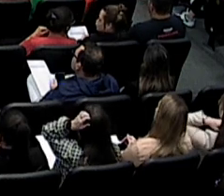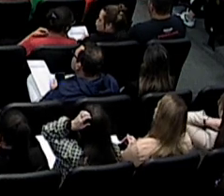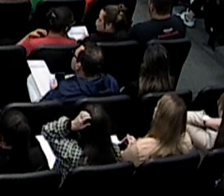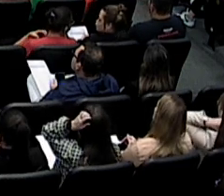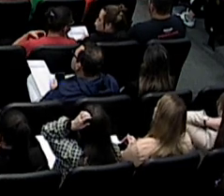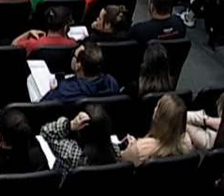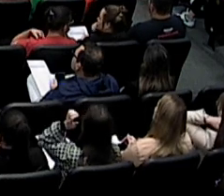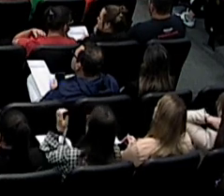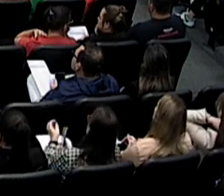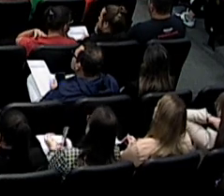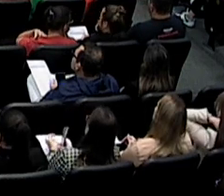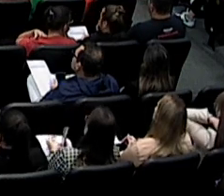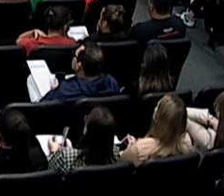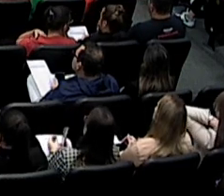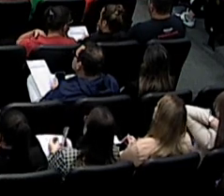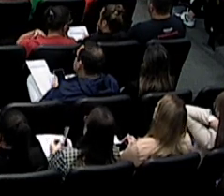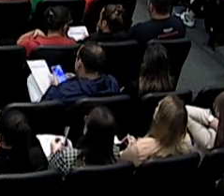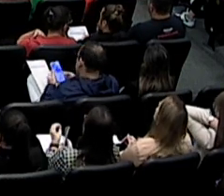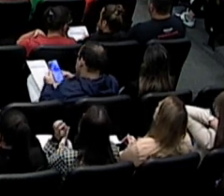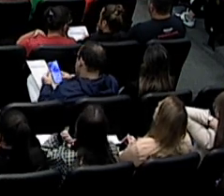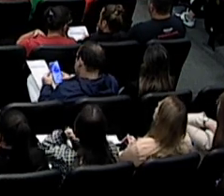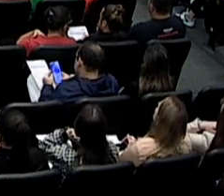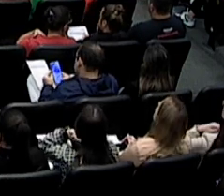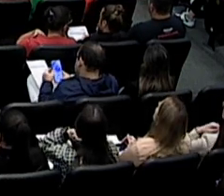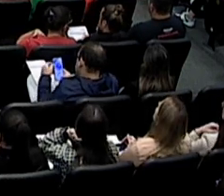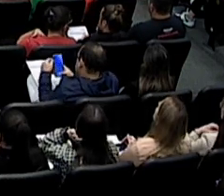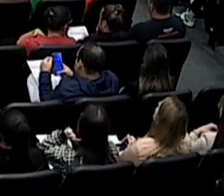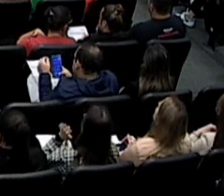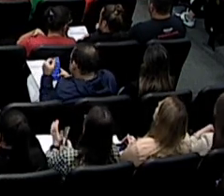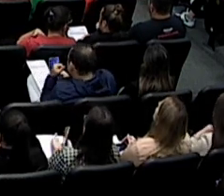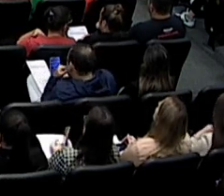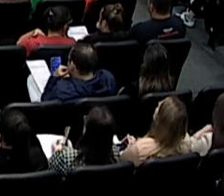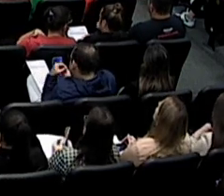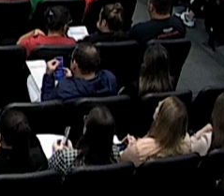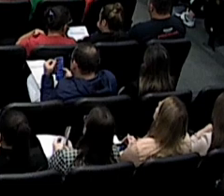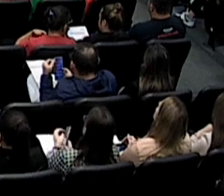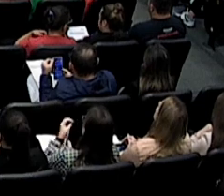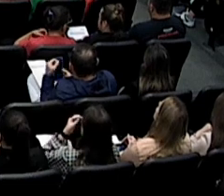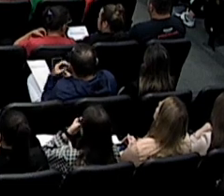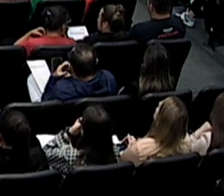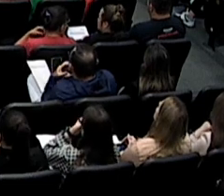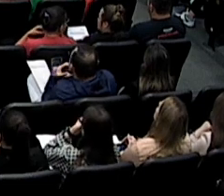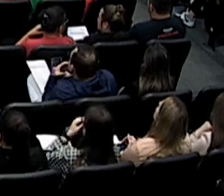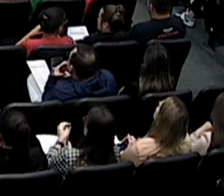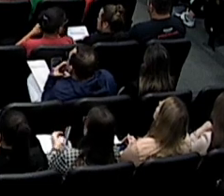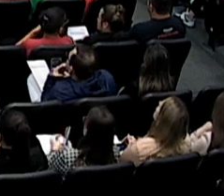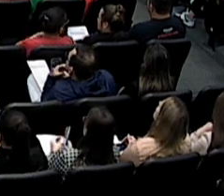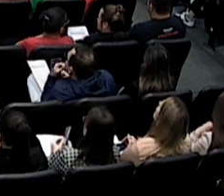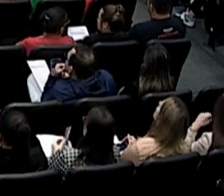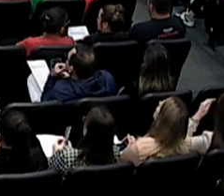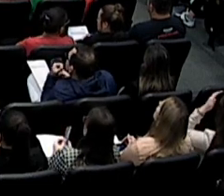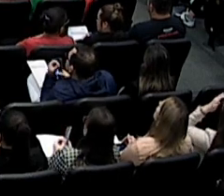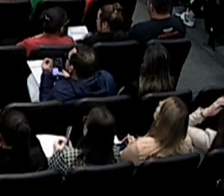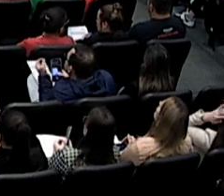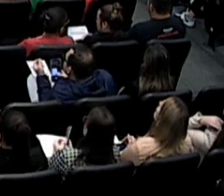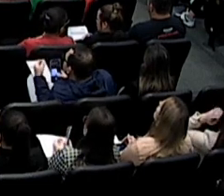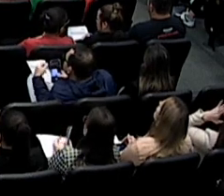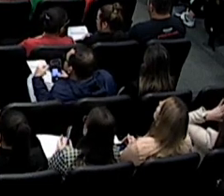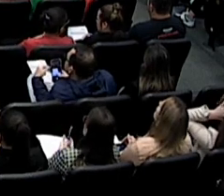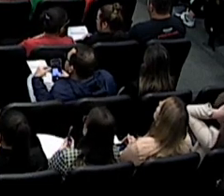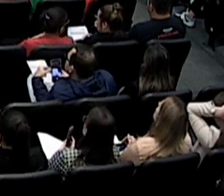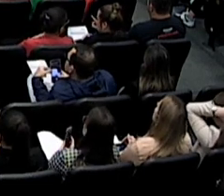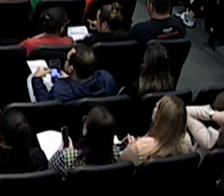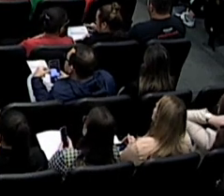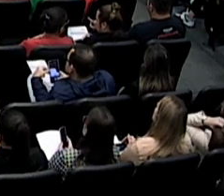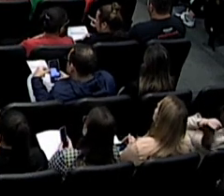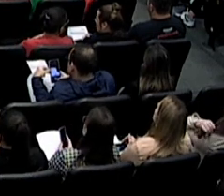Do Gilberto Gil, chamada O Seu Amor, ficou muito famosa nos idos dos anos 70 com o grupo Os Doces Bárbaros. A gente vai fazer um